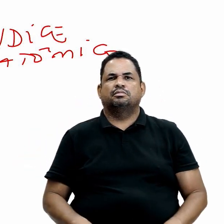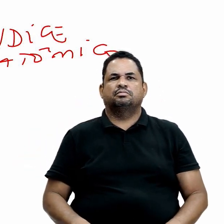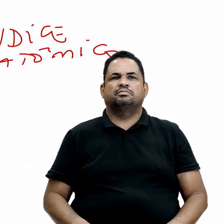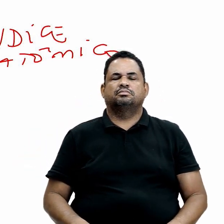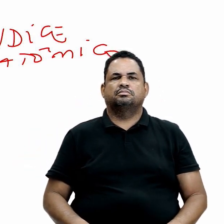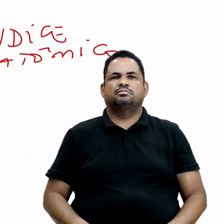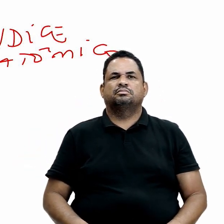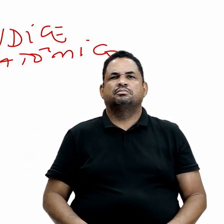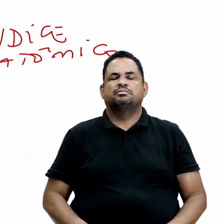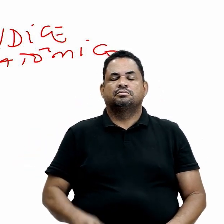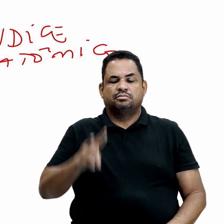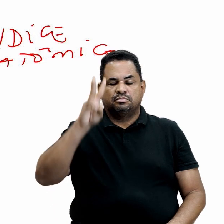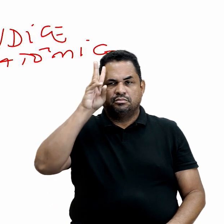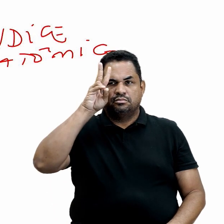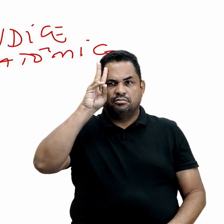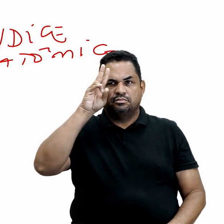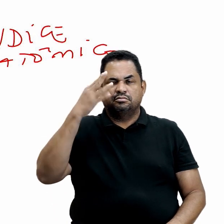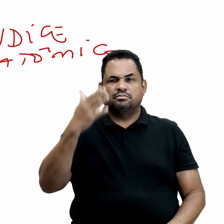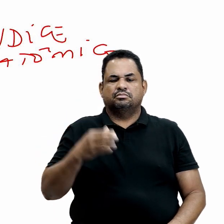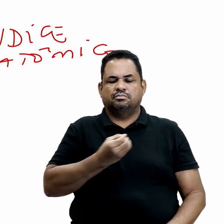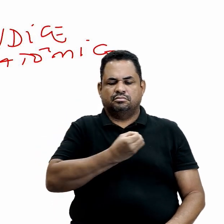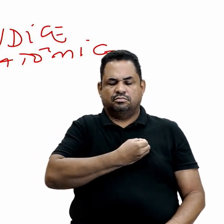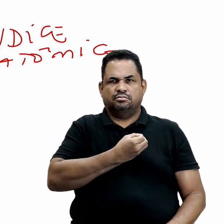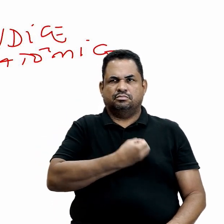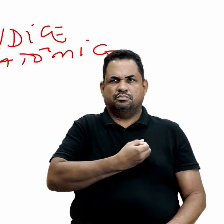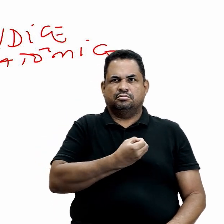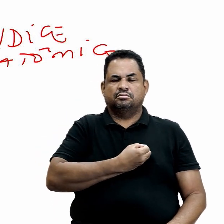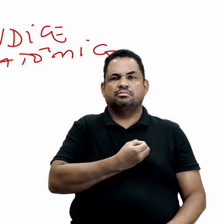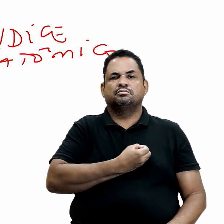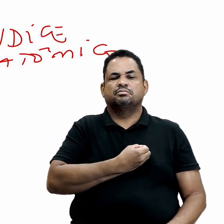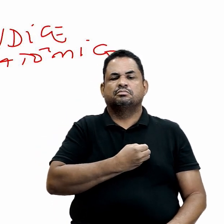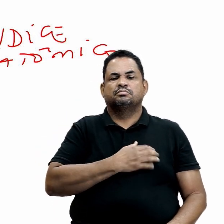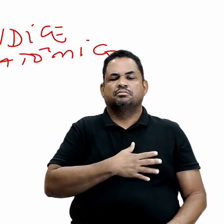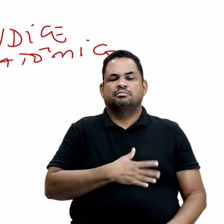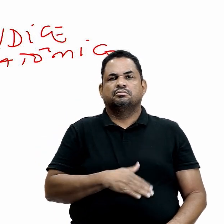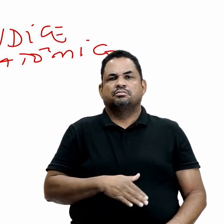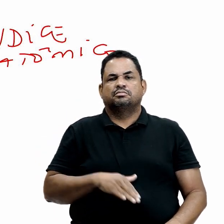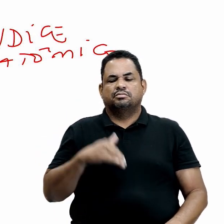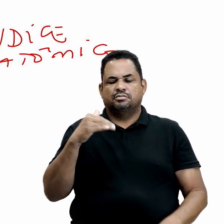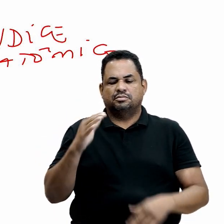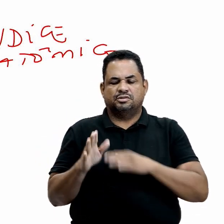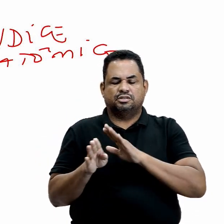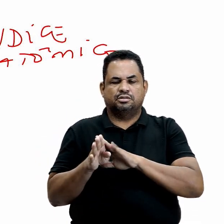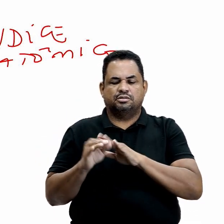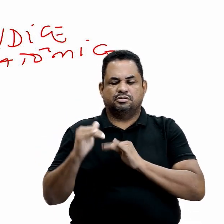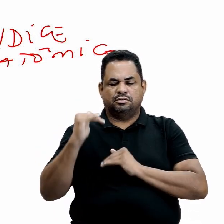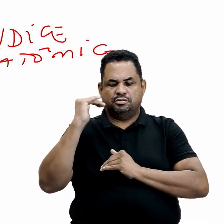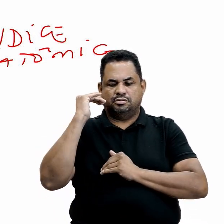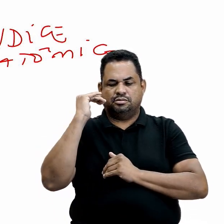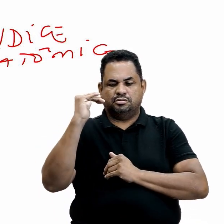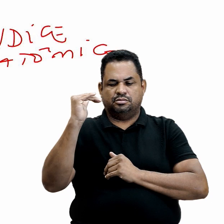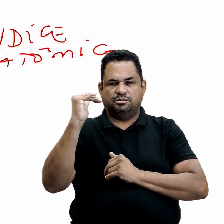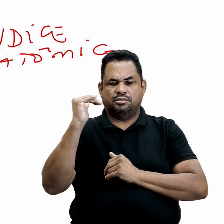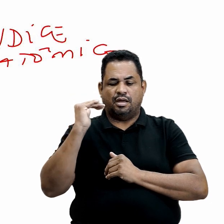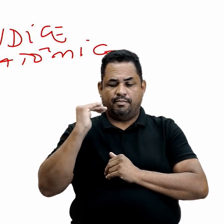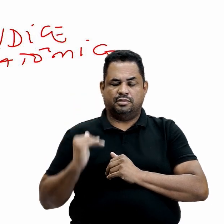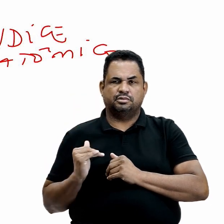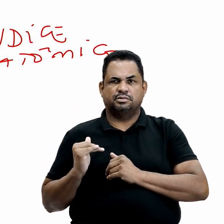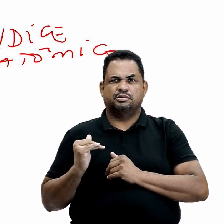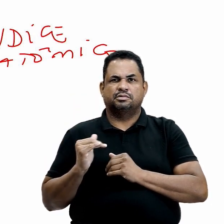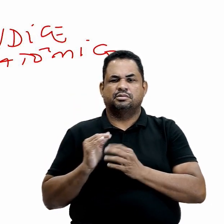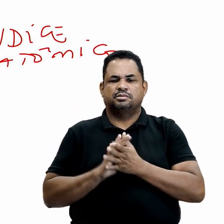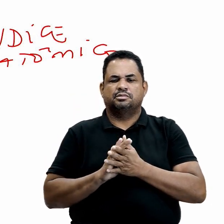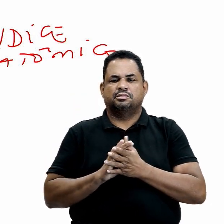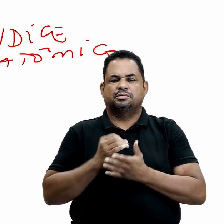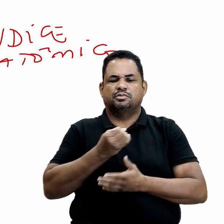sucessivamente. Lembrando que o número que está à direita e abaixo do símbolo do elemento chama-se